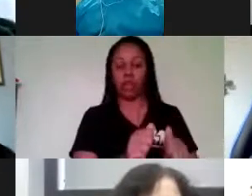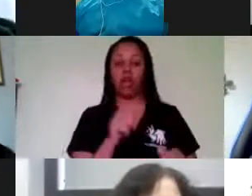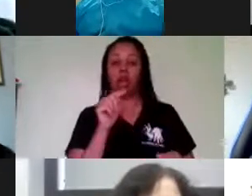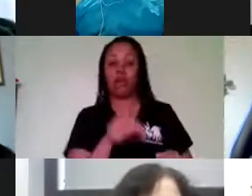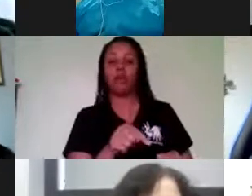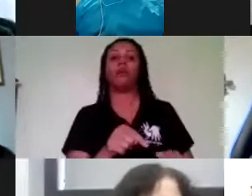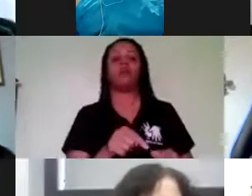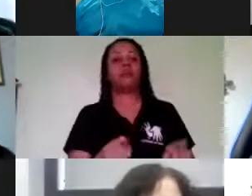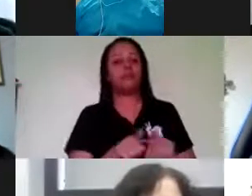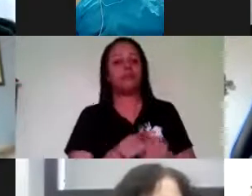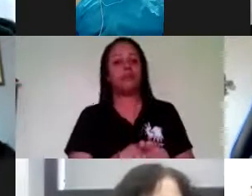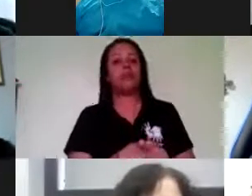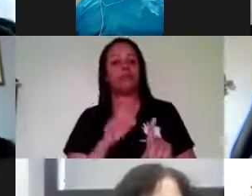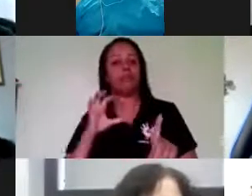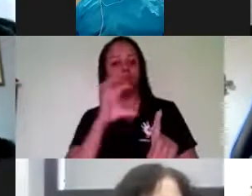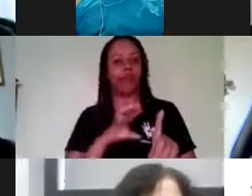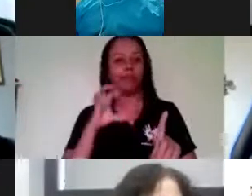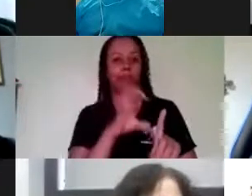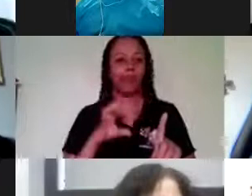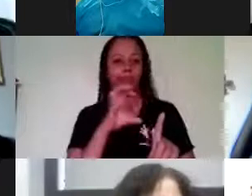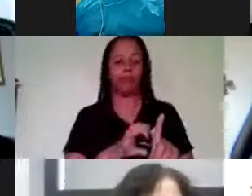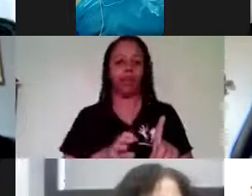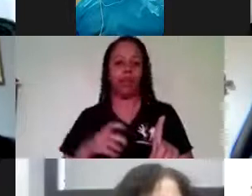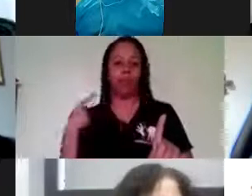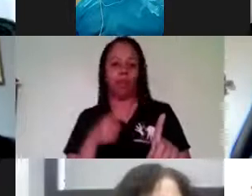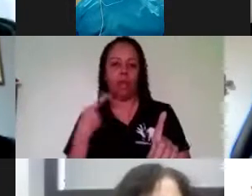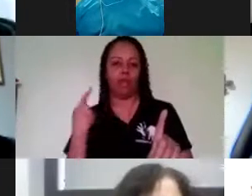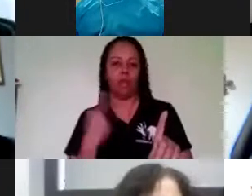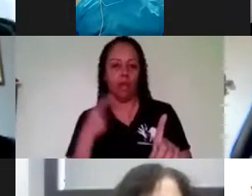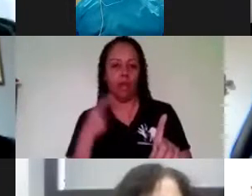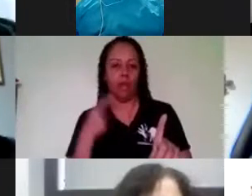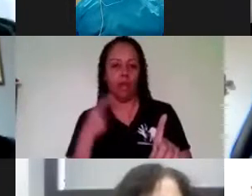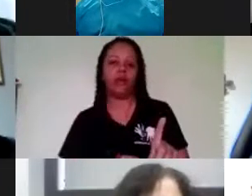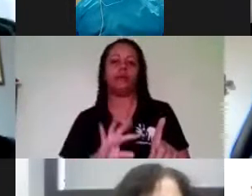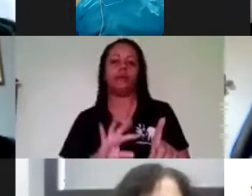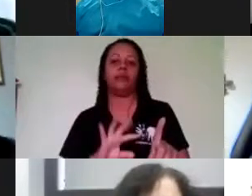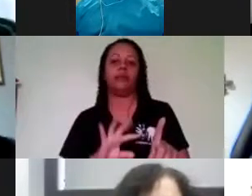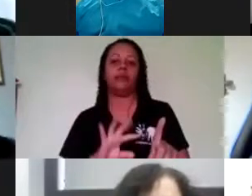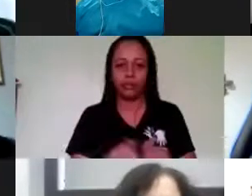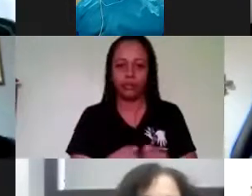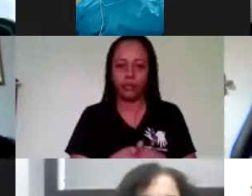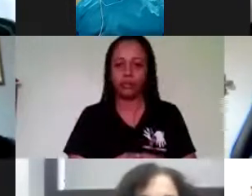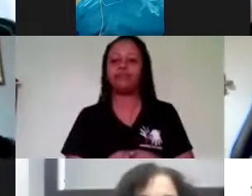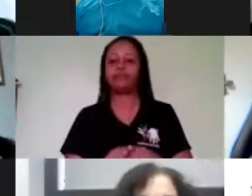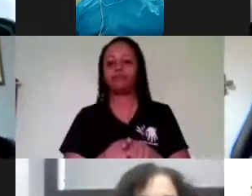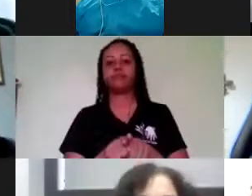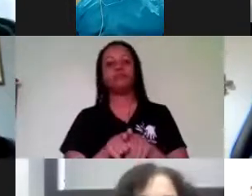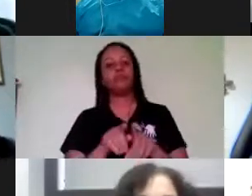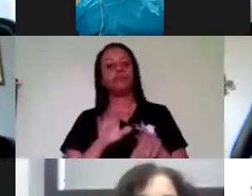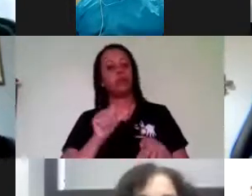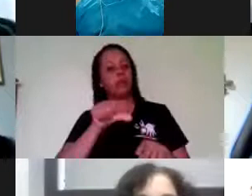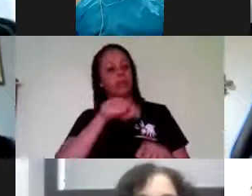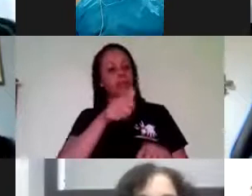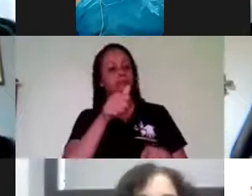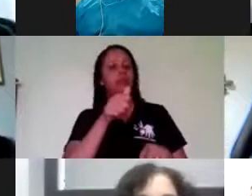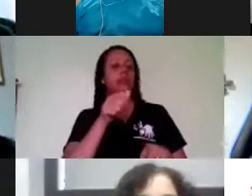sofrendo inúmeros ataques, né? Quer dizer, nós vivemos um momento em que uma das primeiras ações do governo